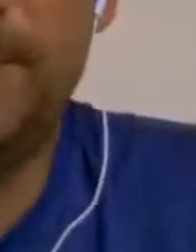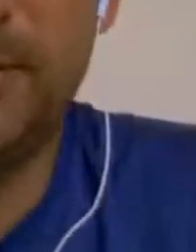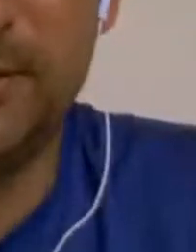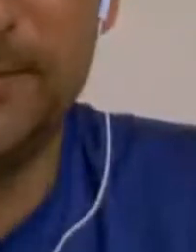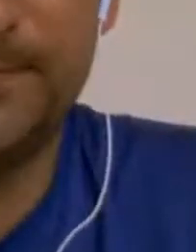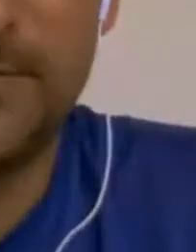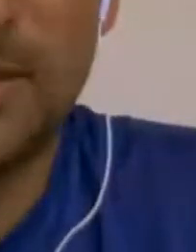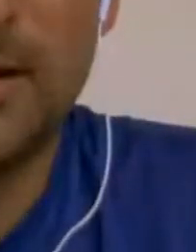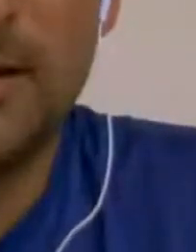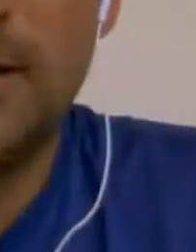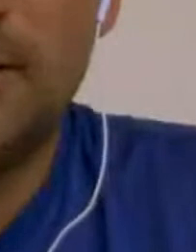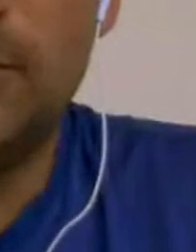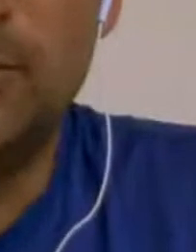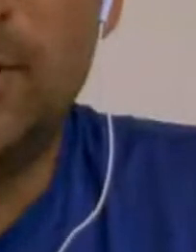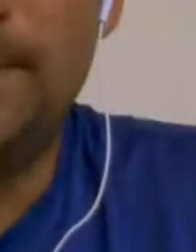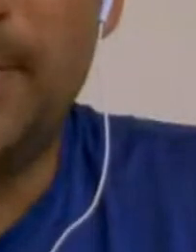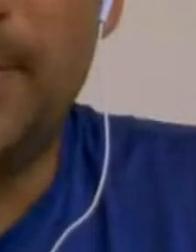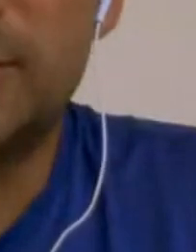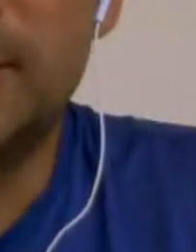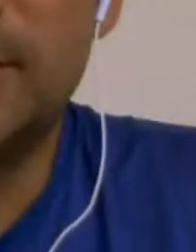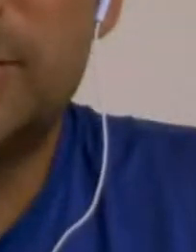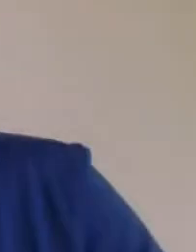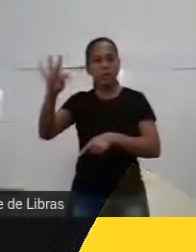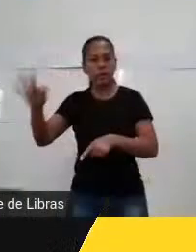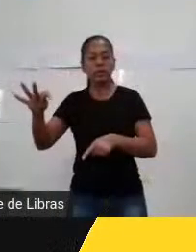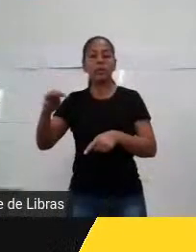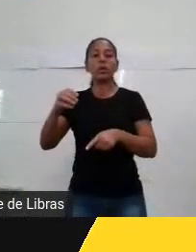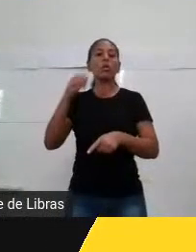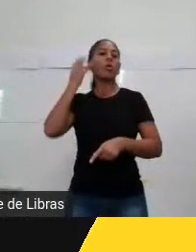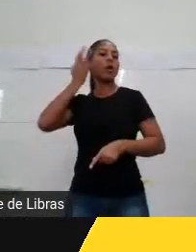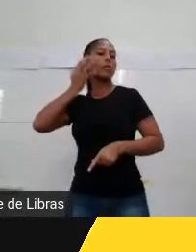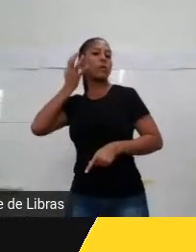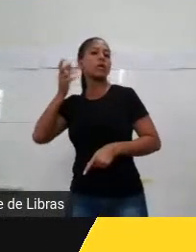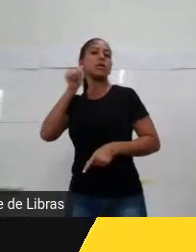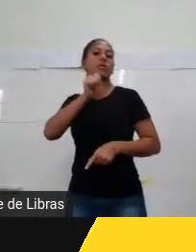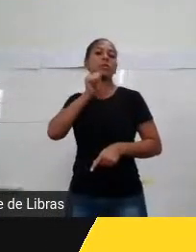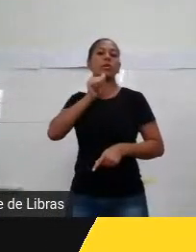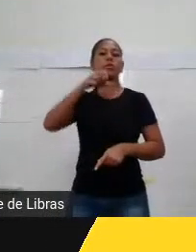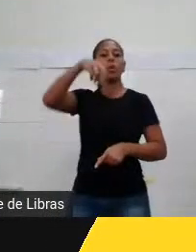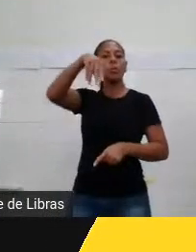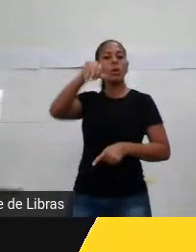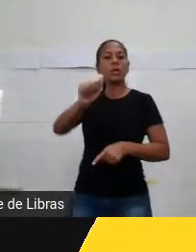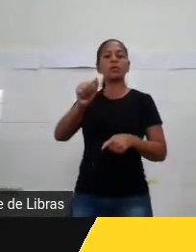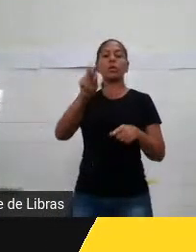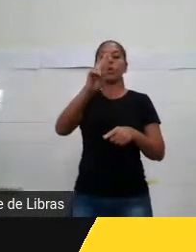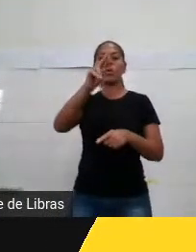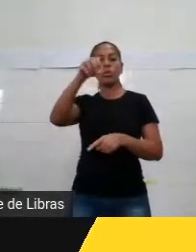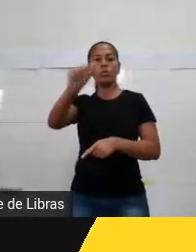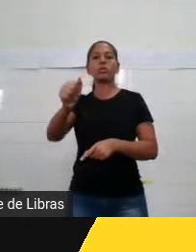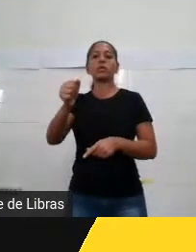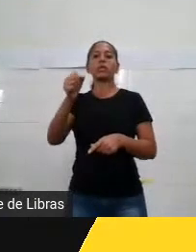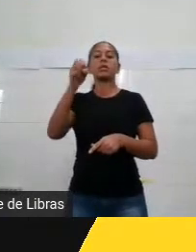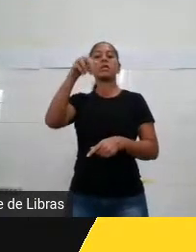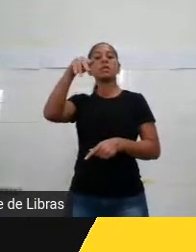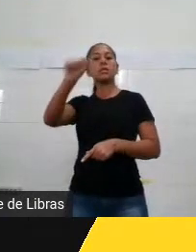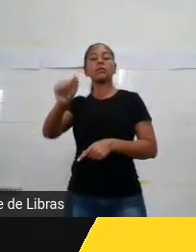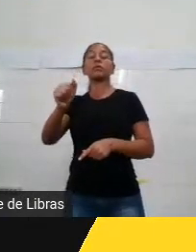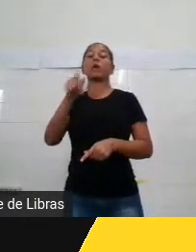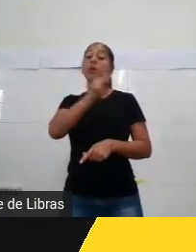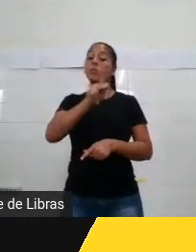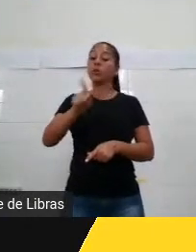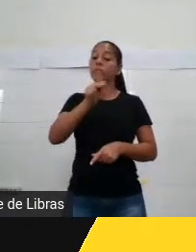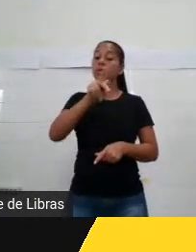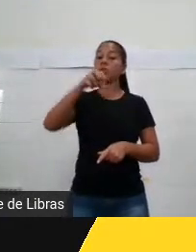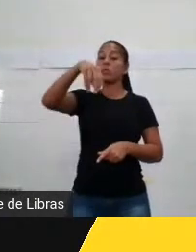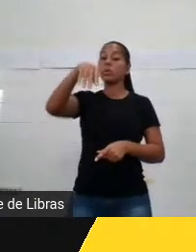e Relações Étnico-Raciais em EPT, com a palestrante, professora Manuela Rodrigues Santos. A professora